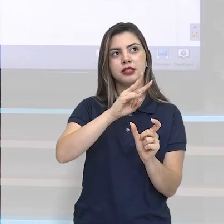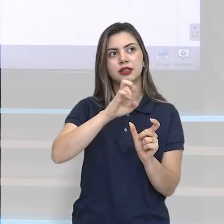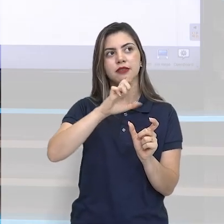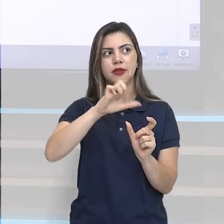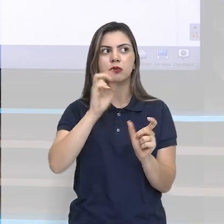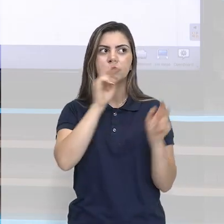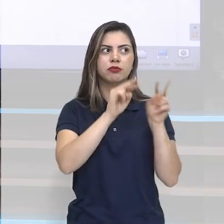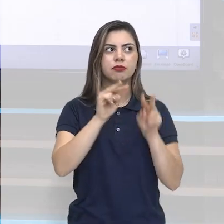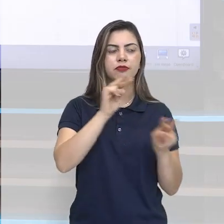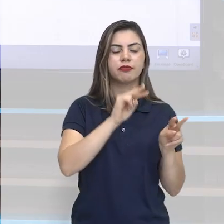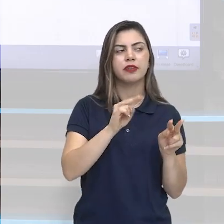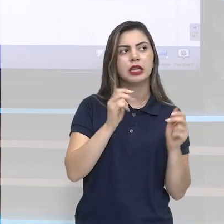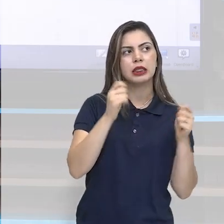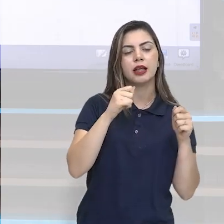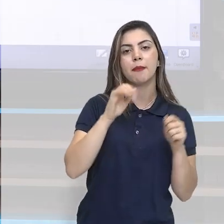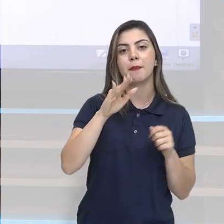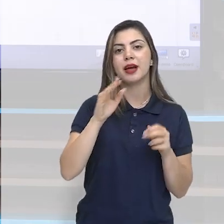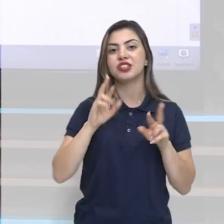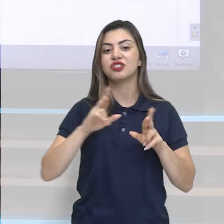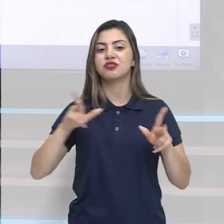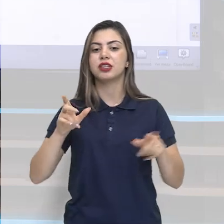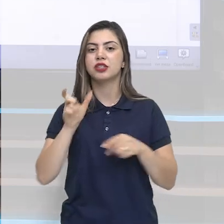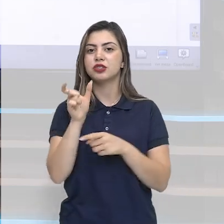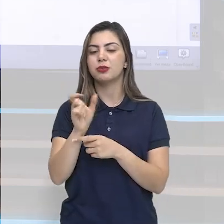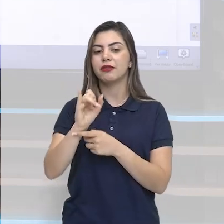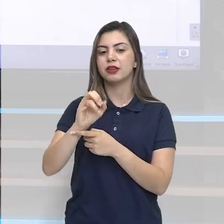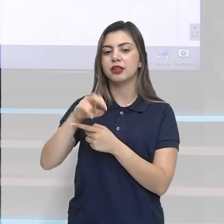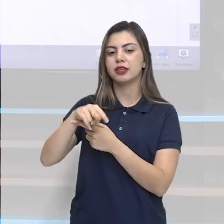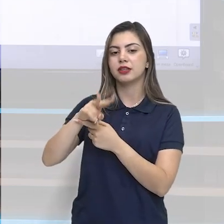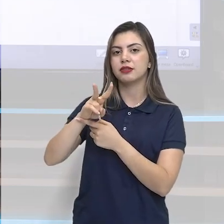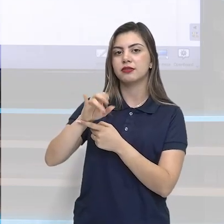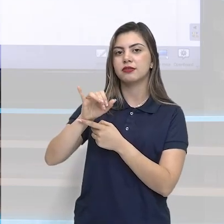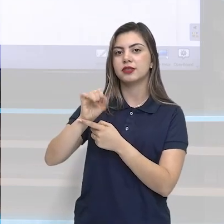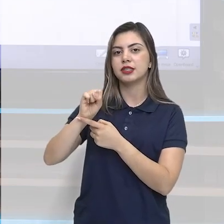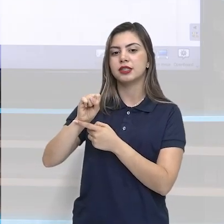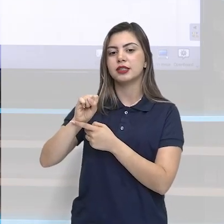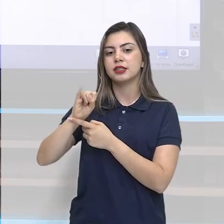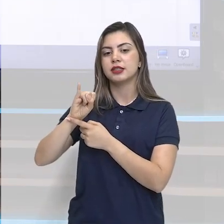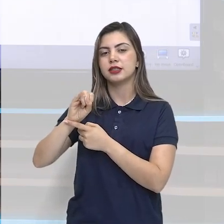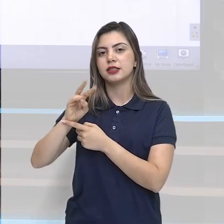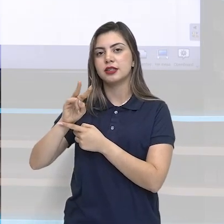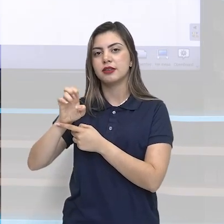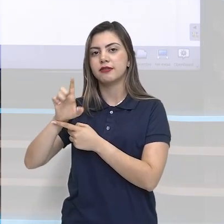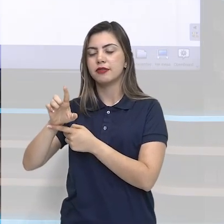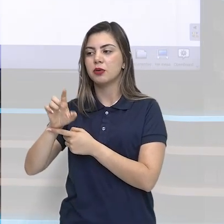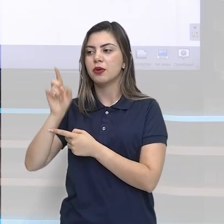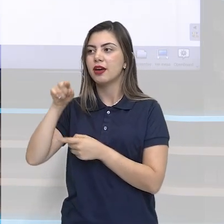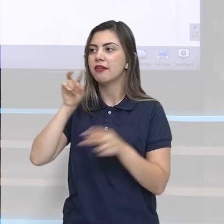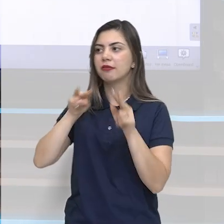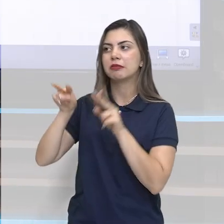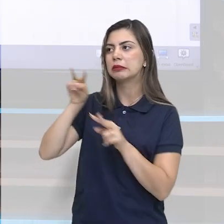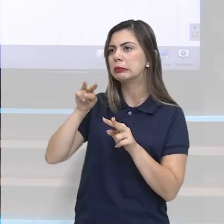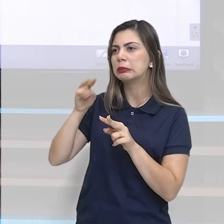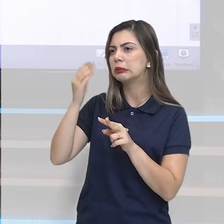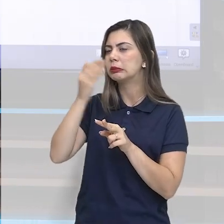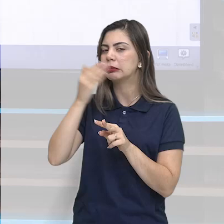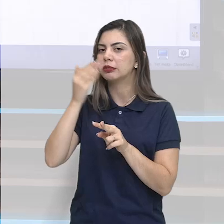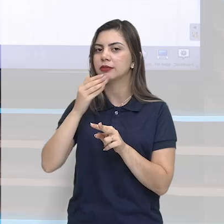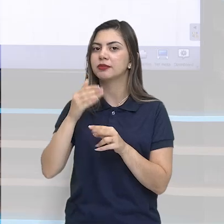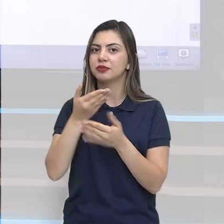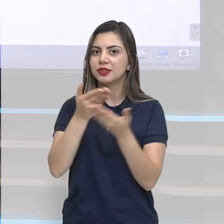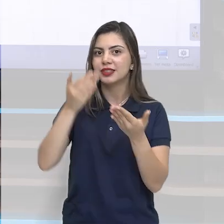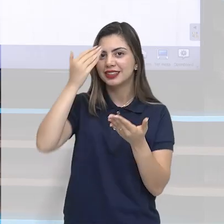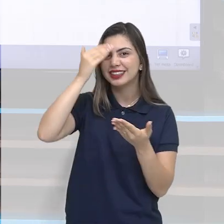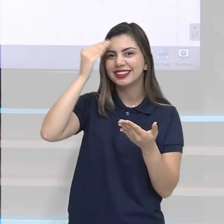sentido. Outra bem diferente é invisível. Isso ficou claro para você? Ficou? Então